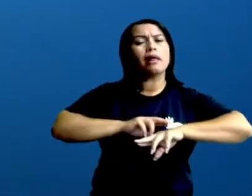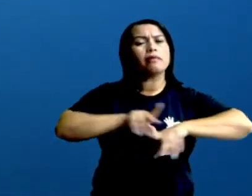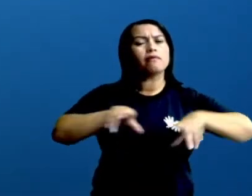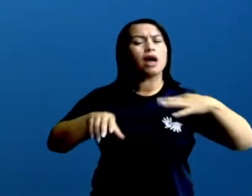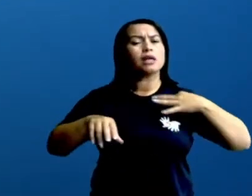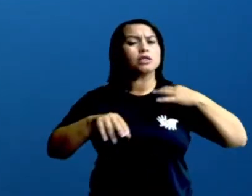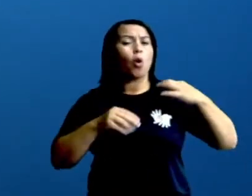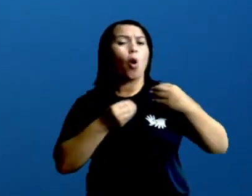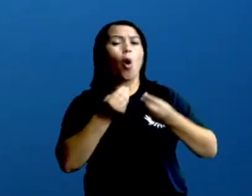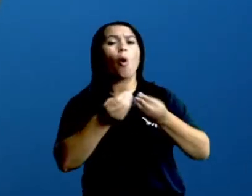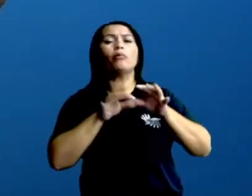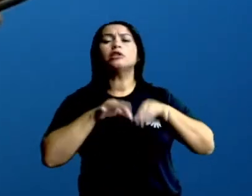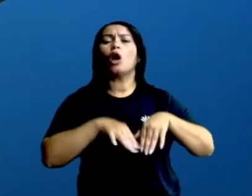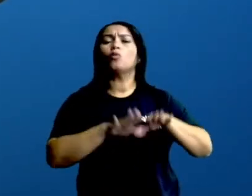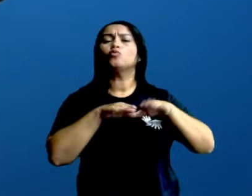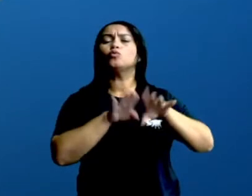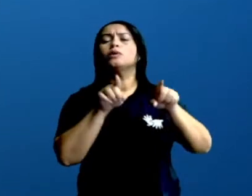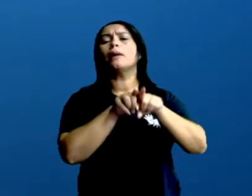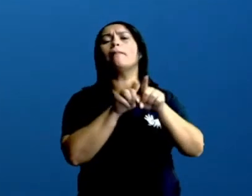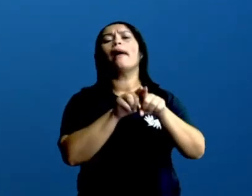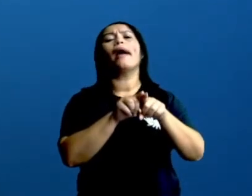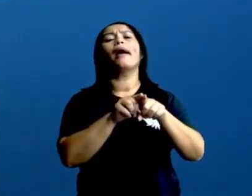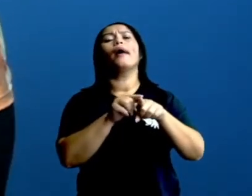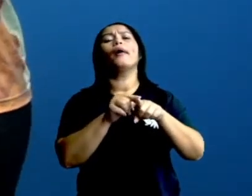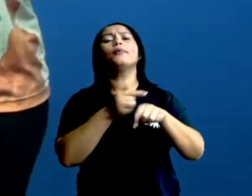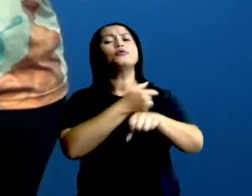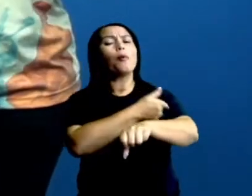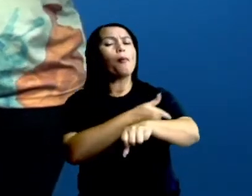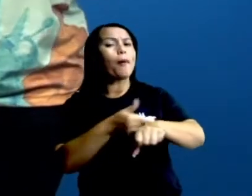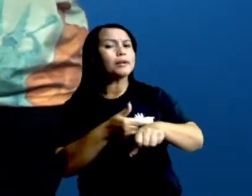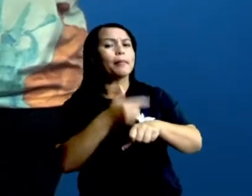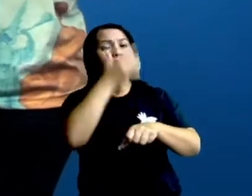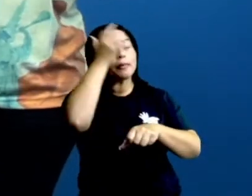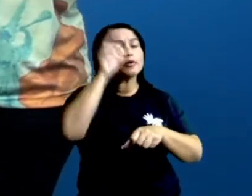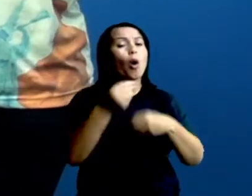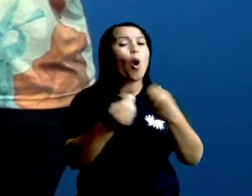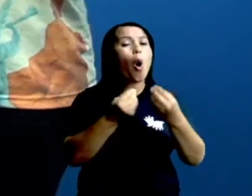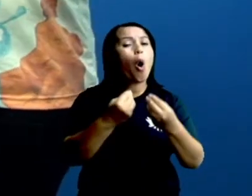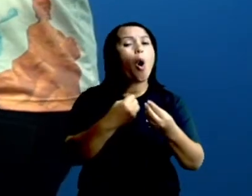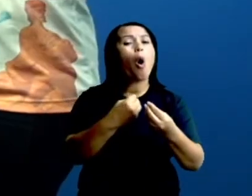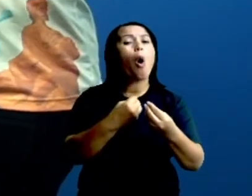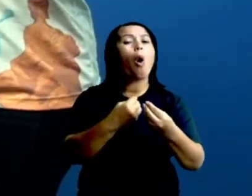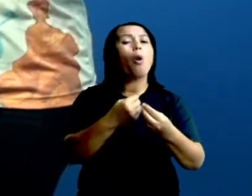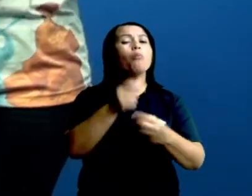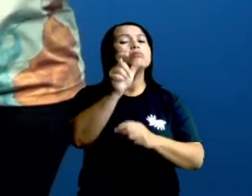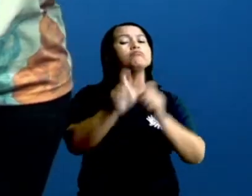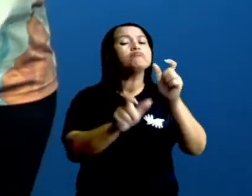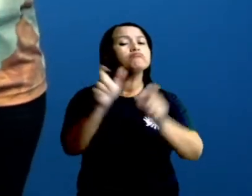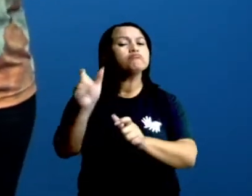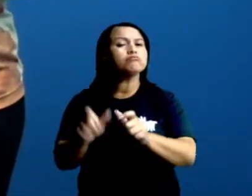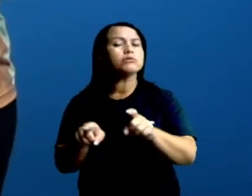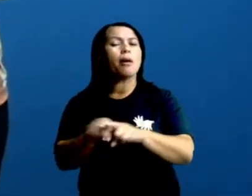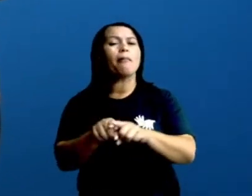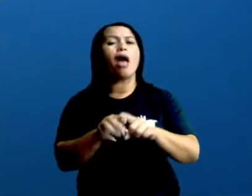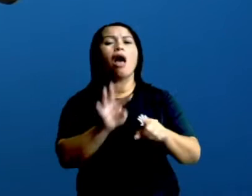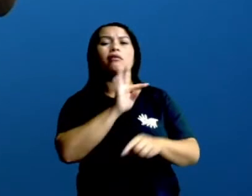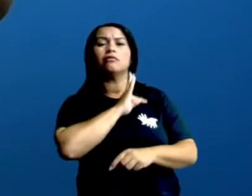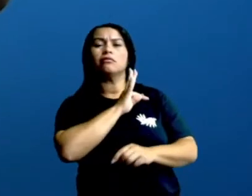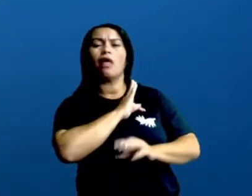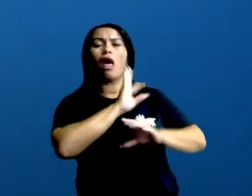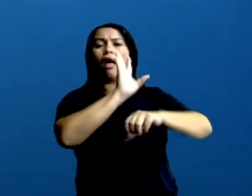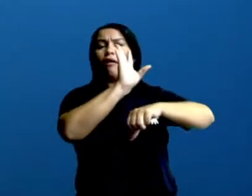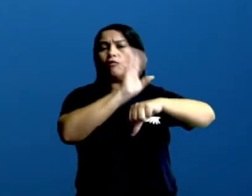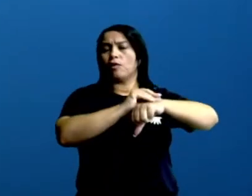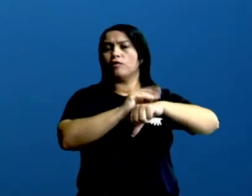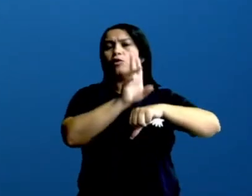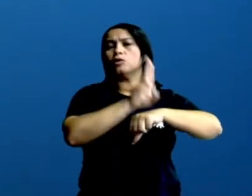as posturas, os comportamentos daquela época. Dá para a gente entender melhor quais eram as técnicas de fotografia utilizadas e a